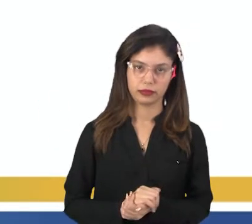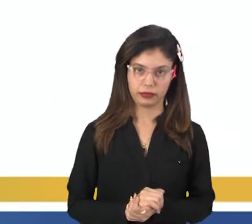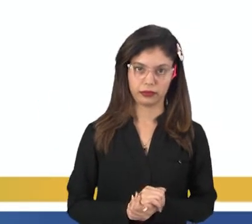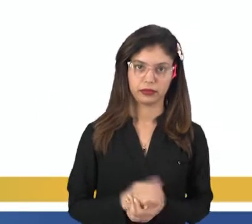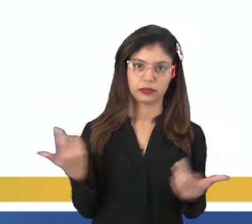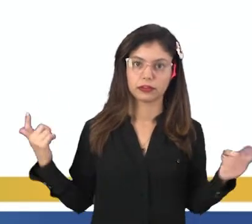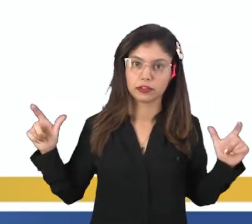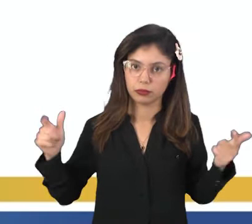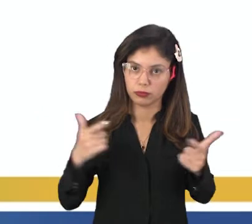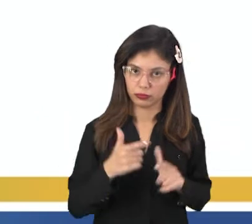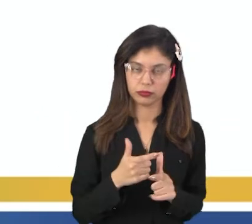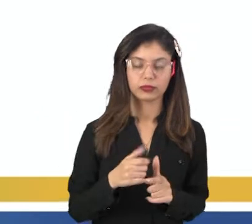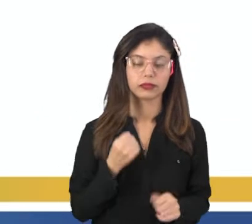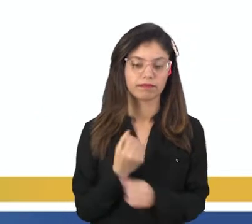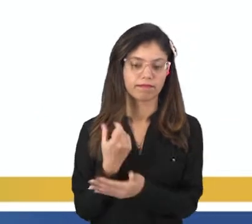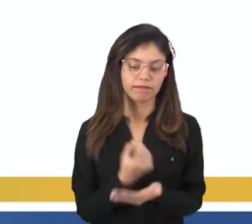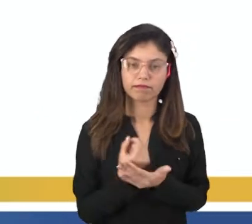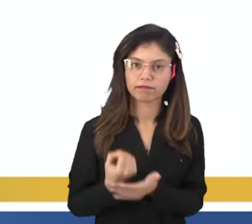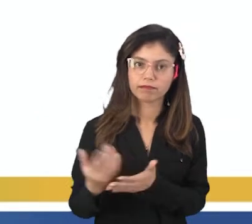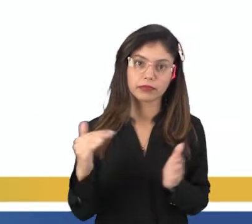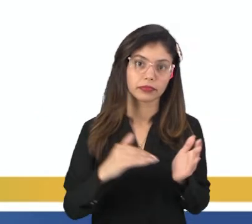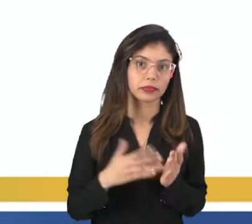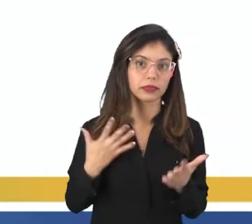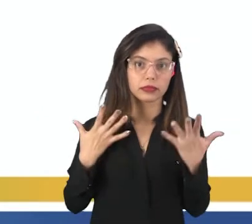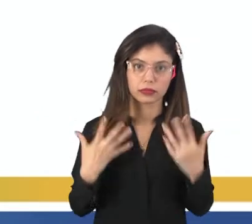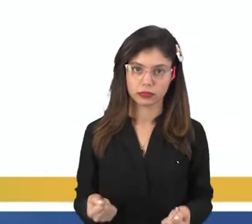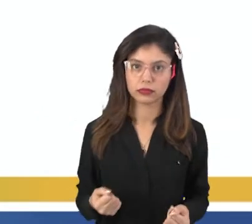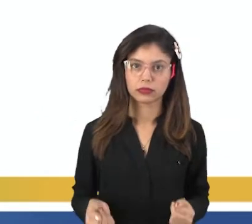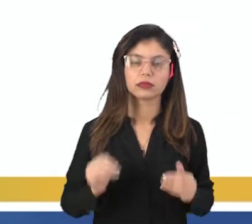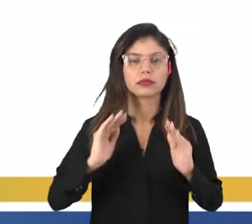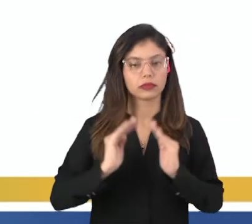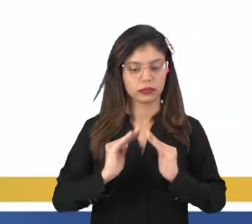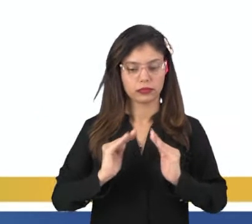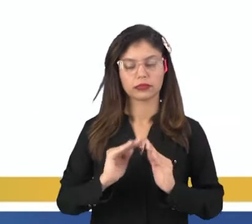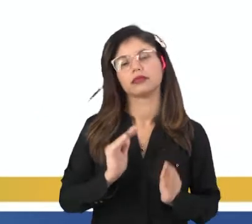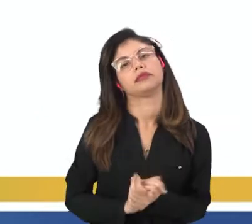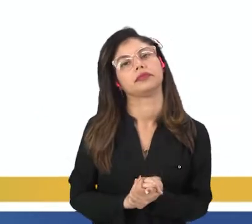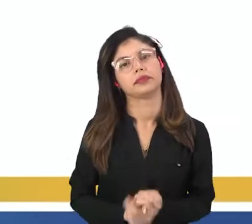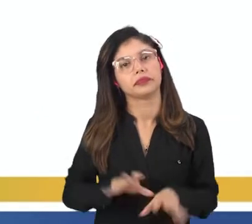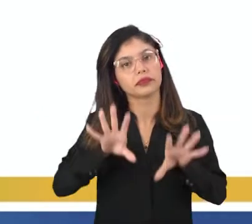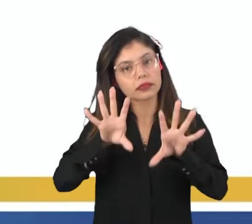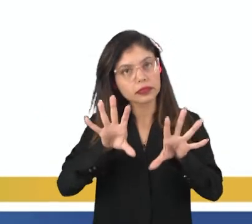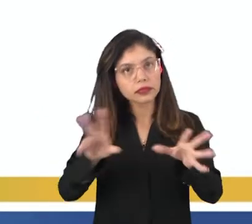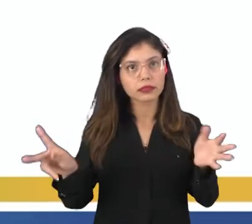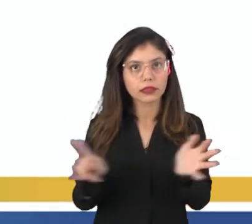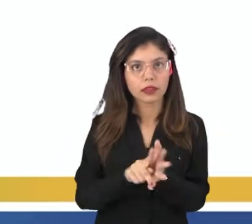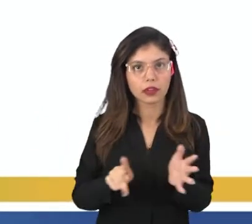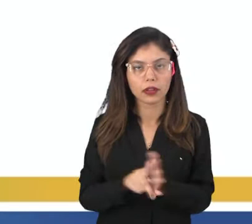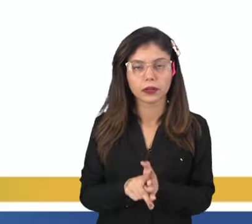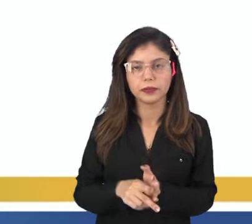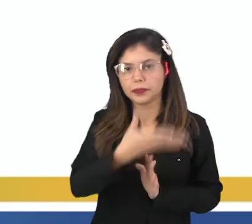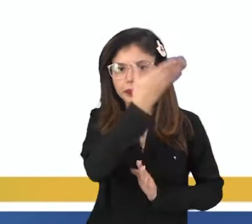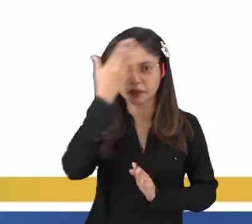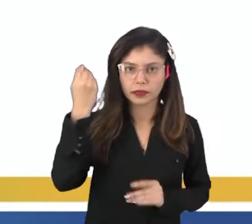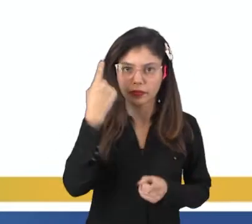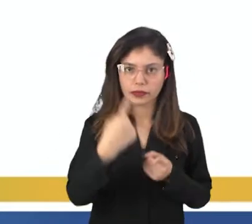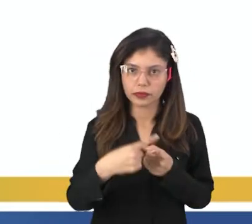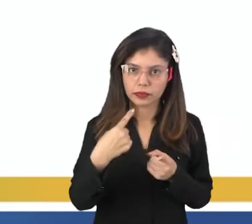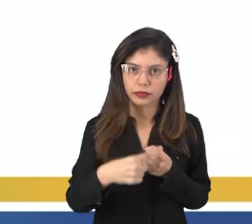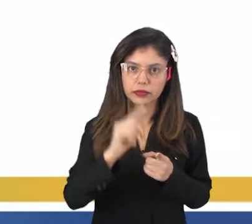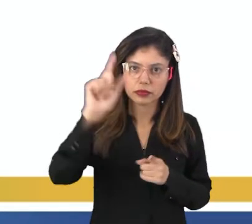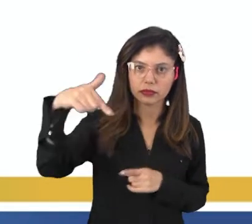comprometem a Di e os gastos e até assumir o trabalho doméstico Esse plot logo é esquecido